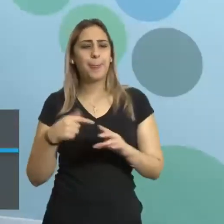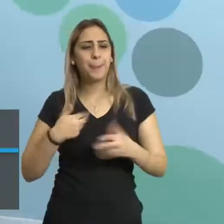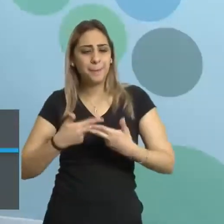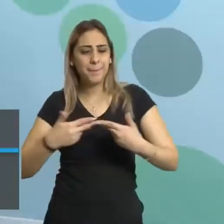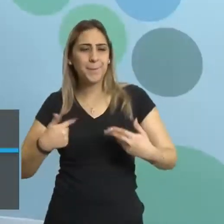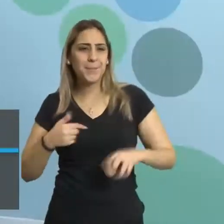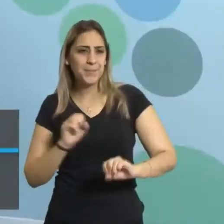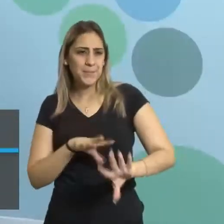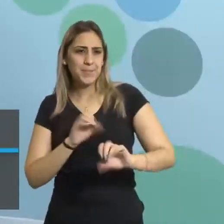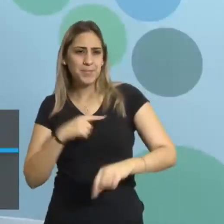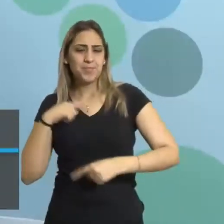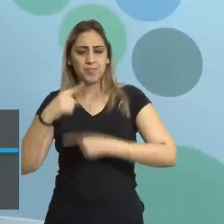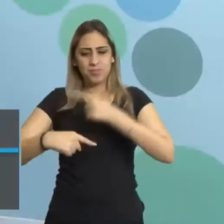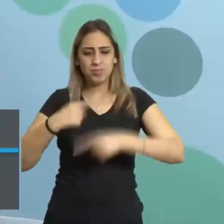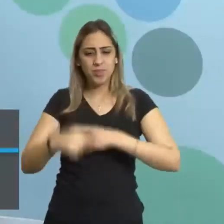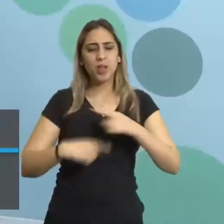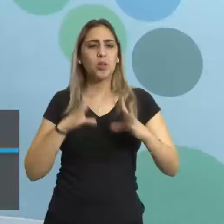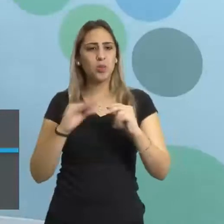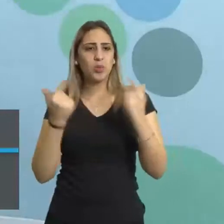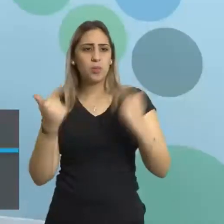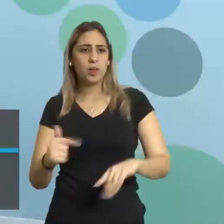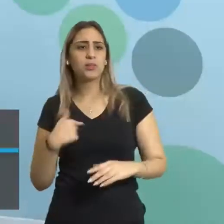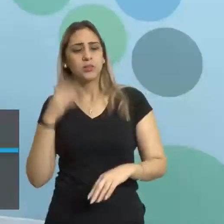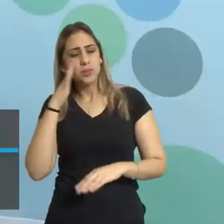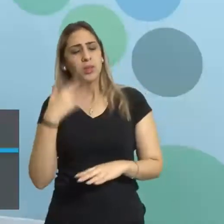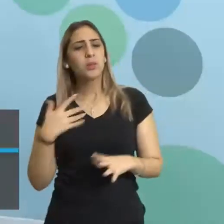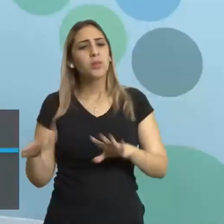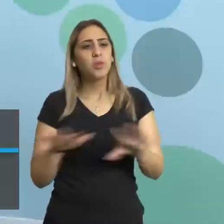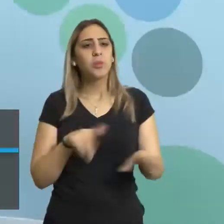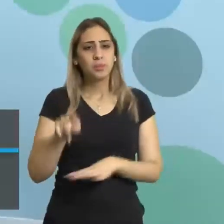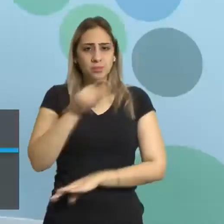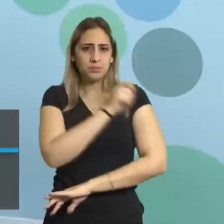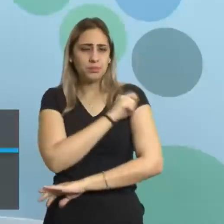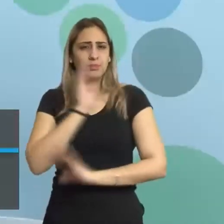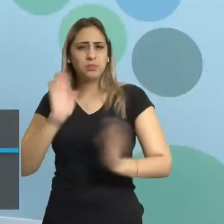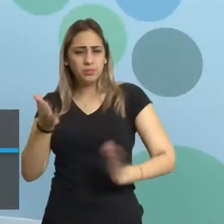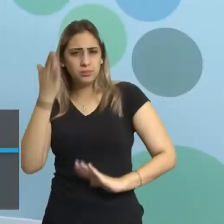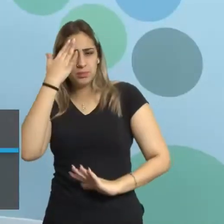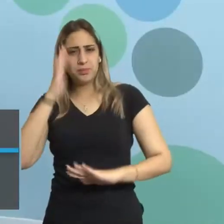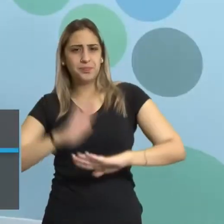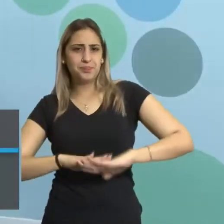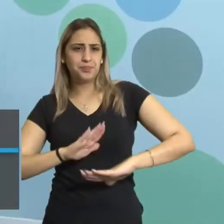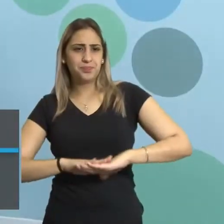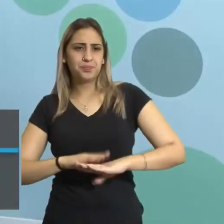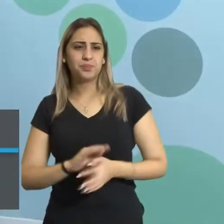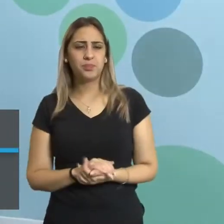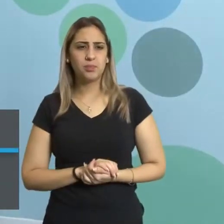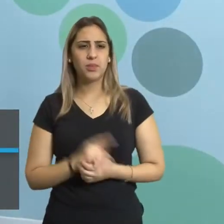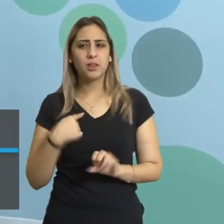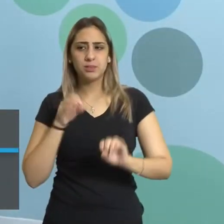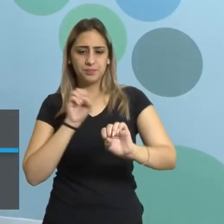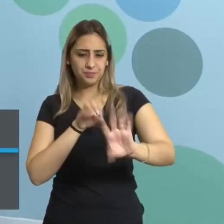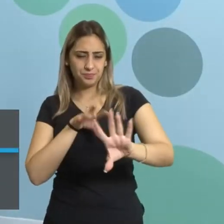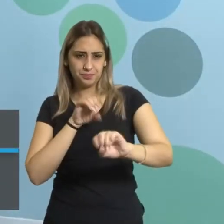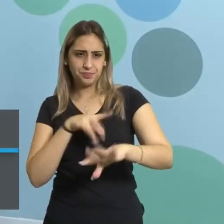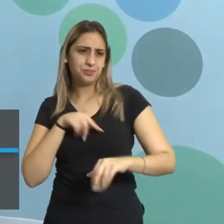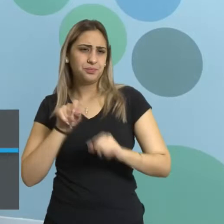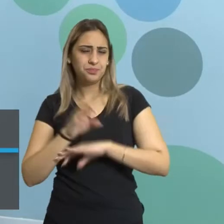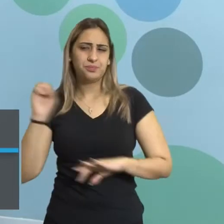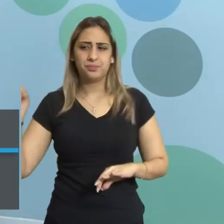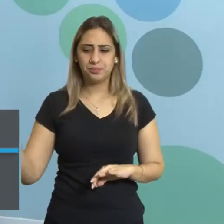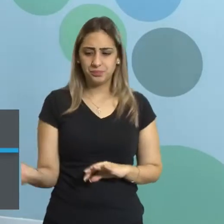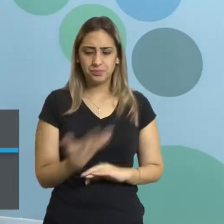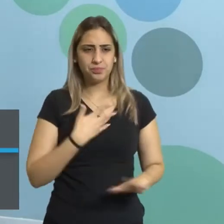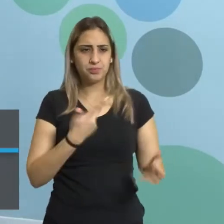colchões mesmo né as cambalhotas e tudo mais saber os movimentos que os estudantes já sabem fazer e ensiná-los né a fazer